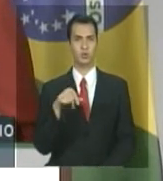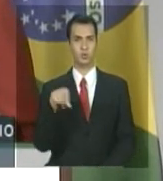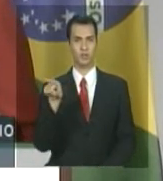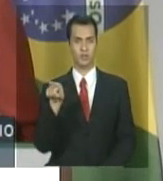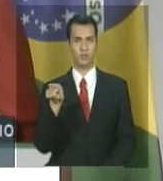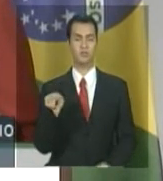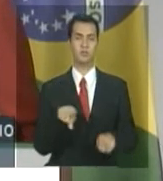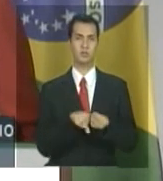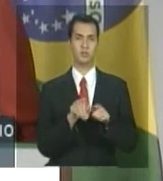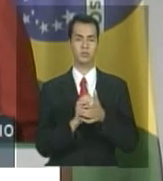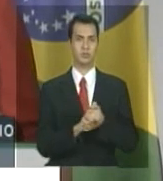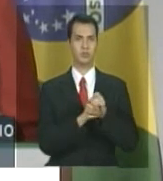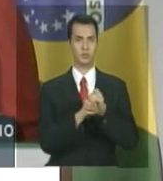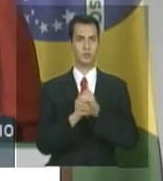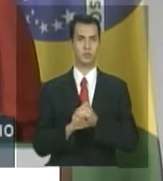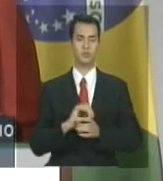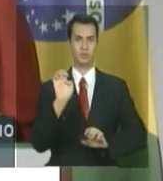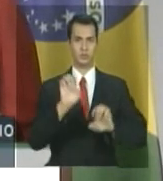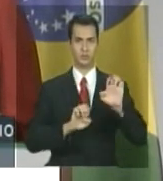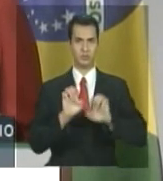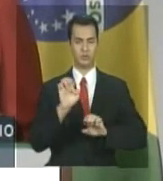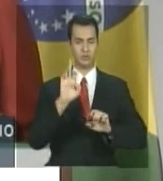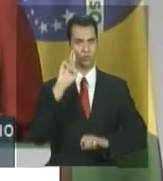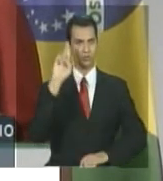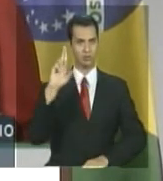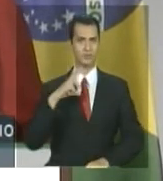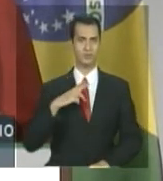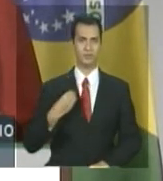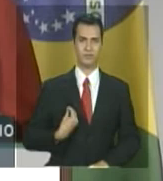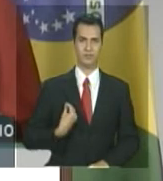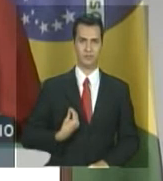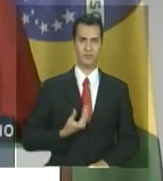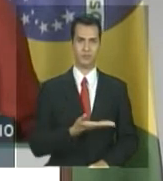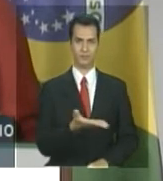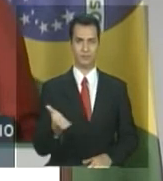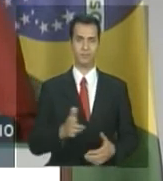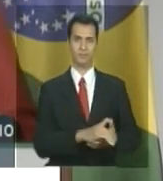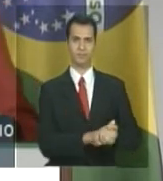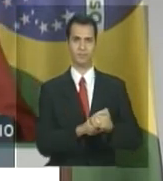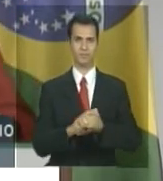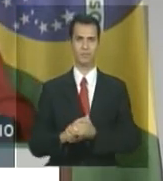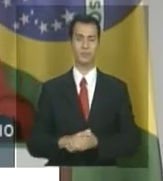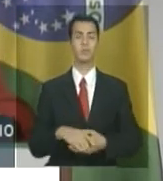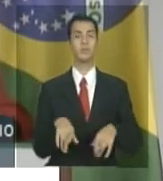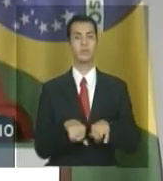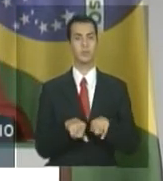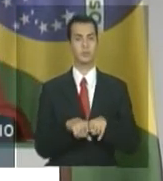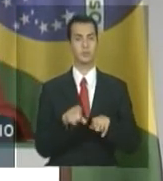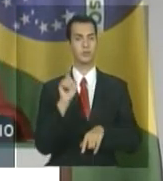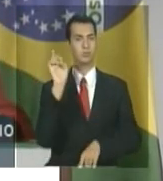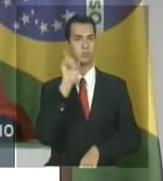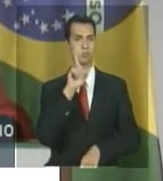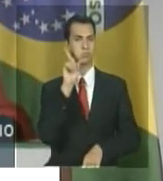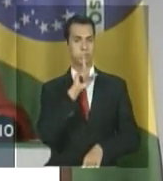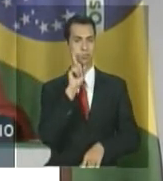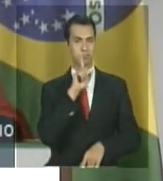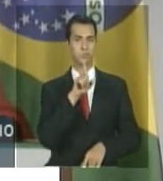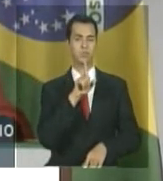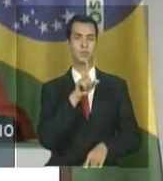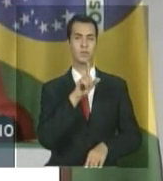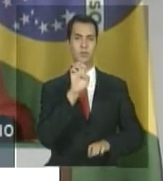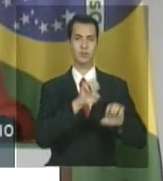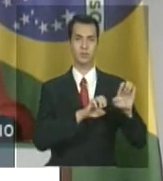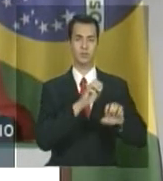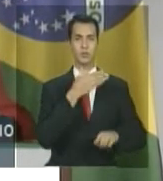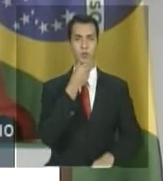os empresários presentes, e o lado americano, o